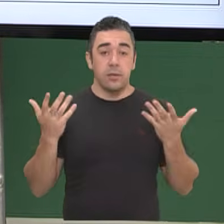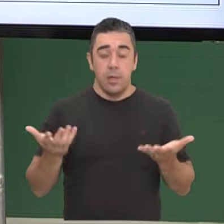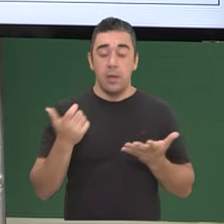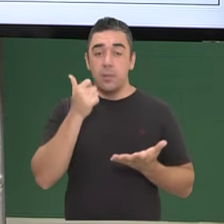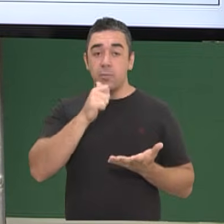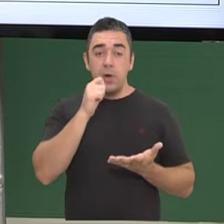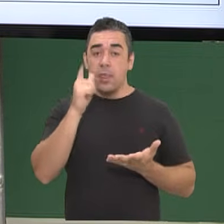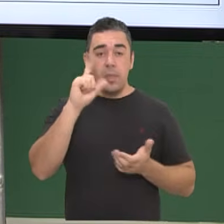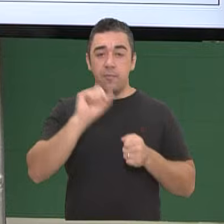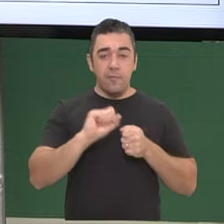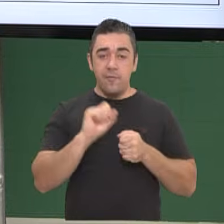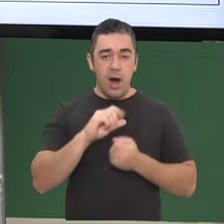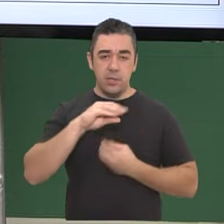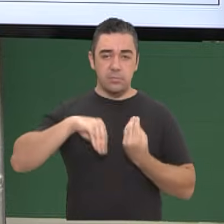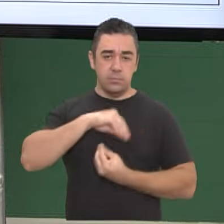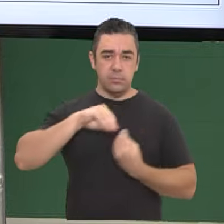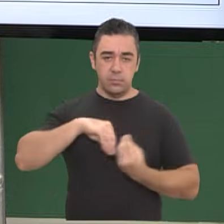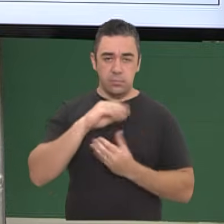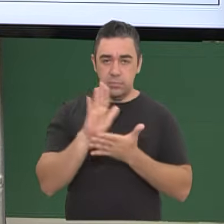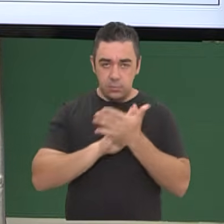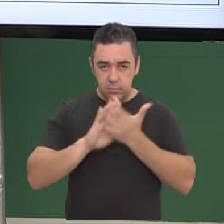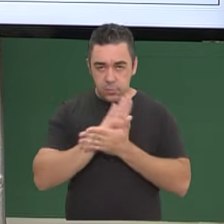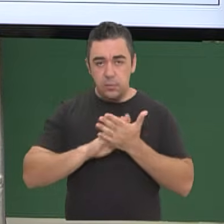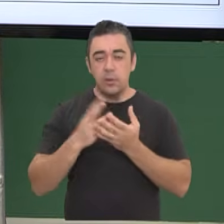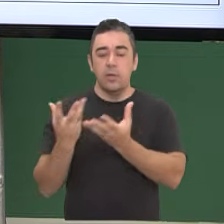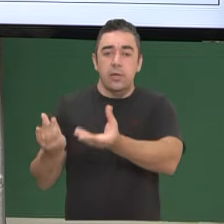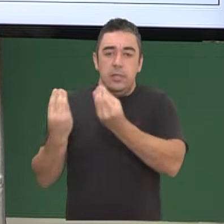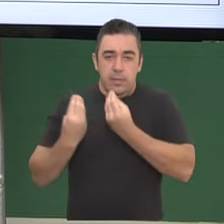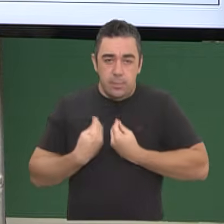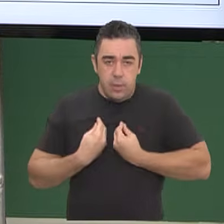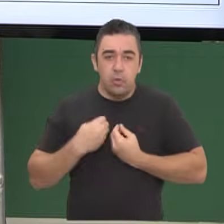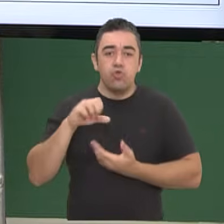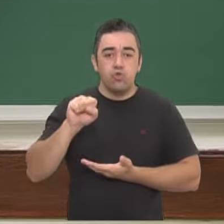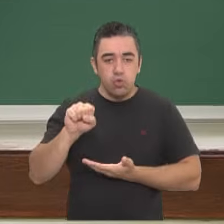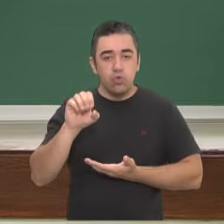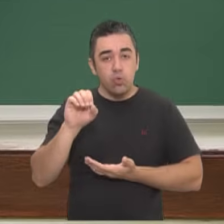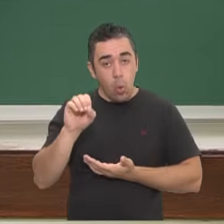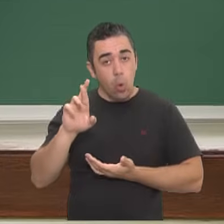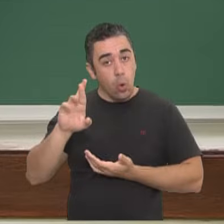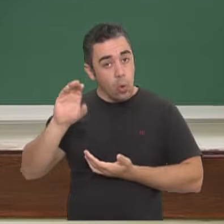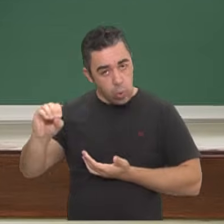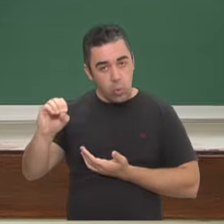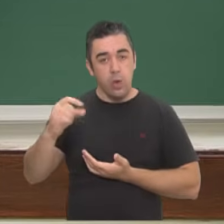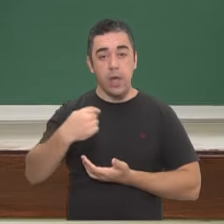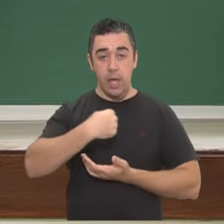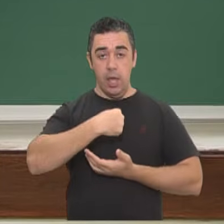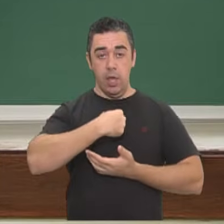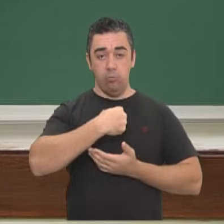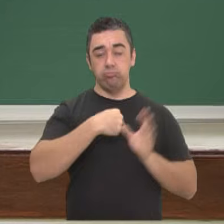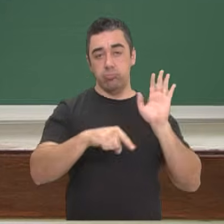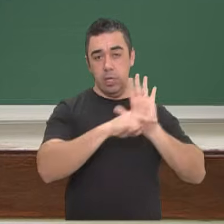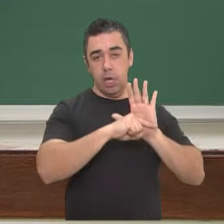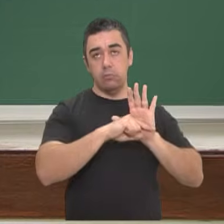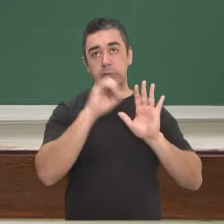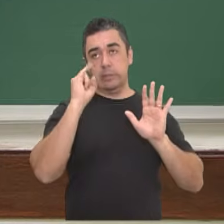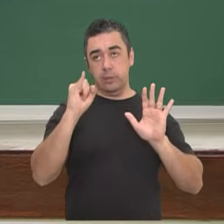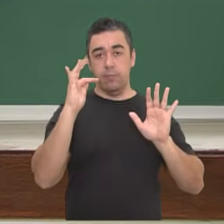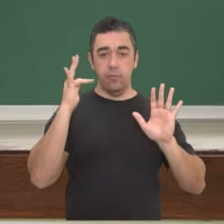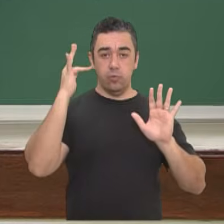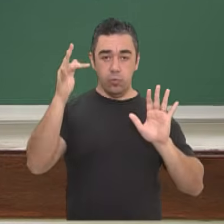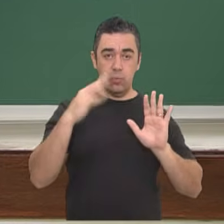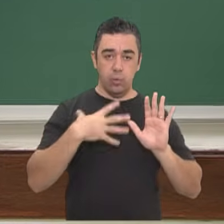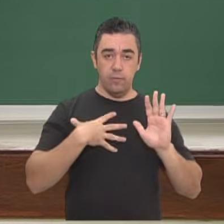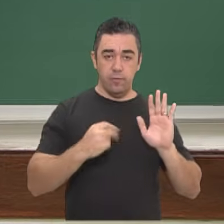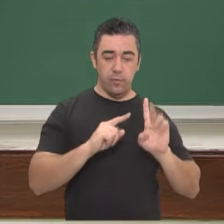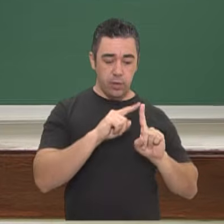produza. É exatamente o contrário, tá? Então, a gente está recebendo um soro no caso das mulheres. Eu, como sou negativa, provavelmente, se for